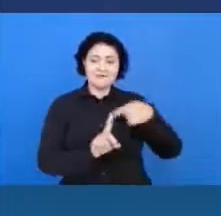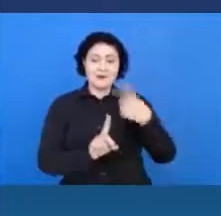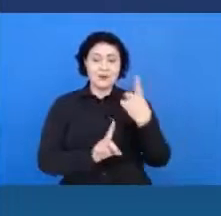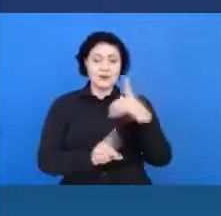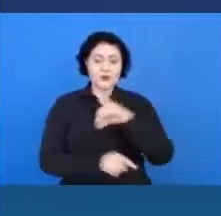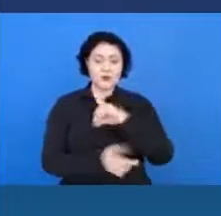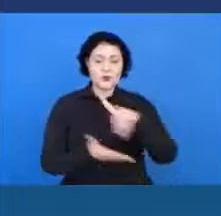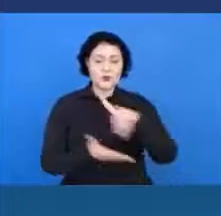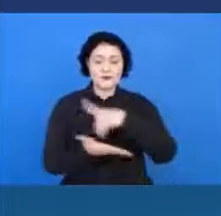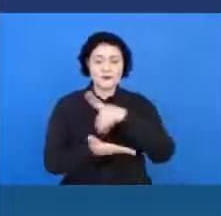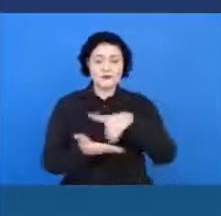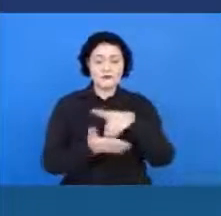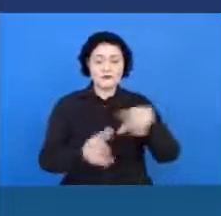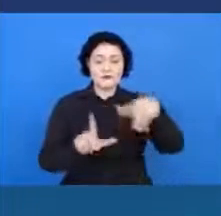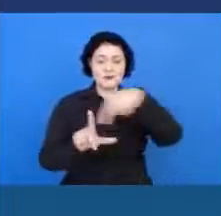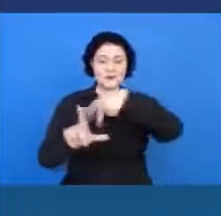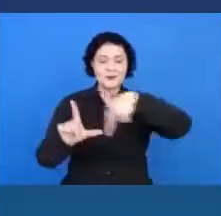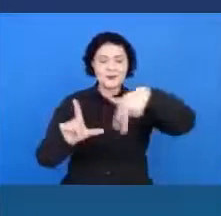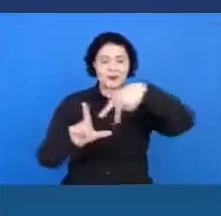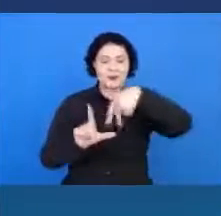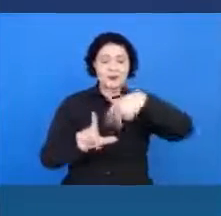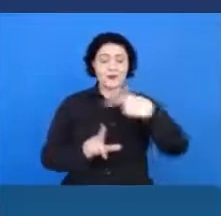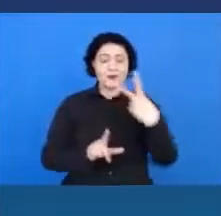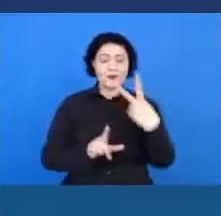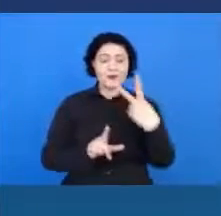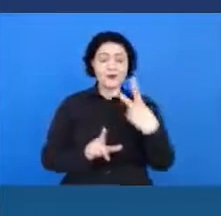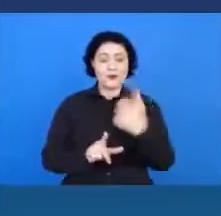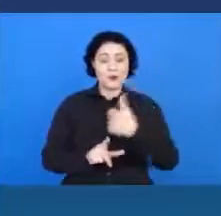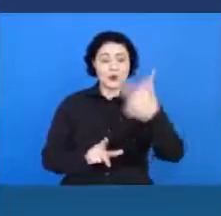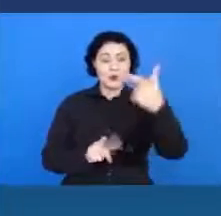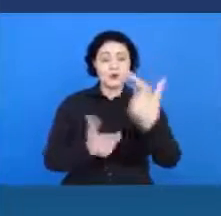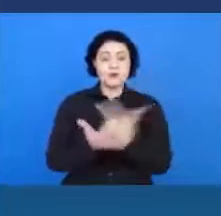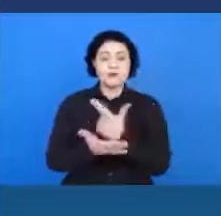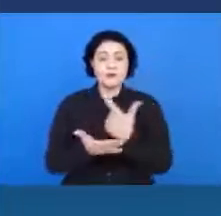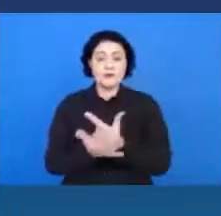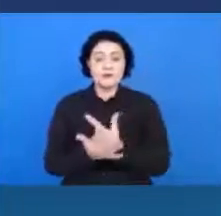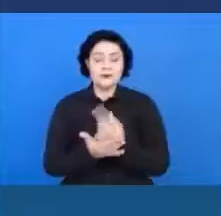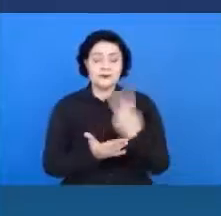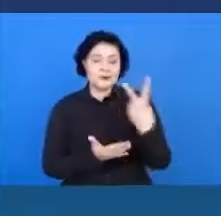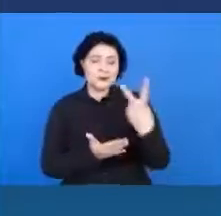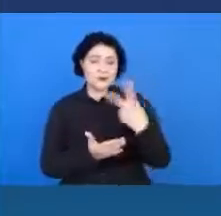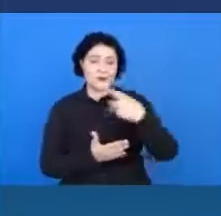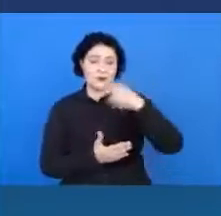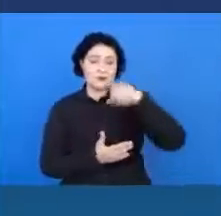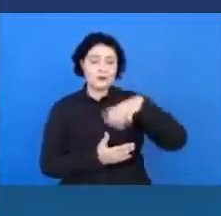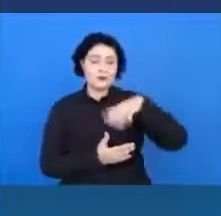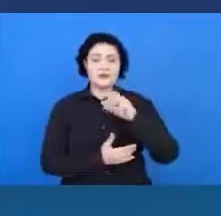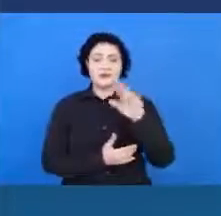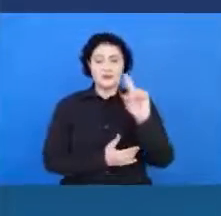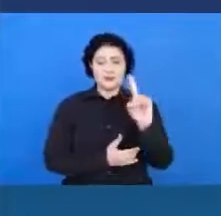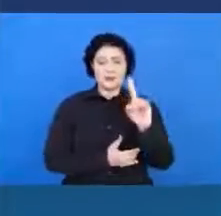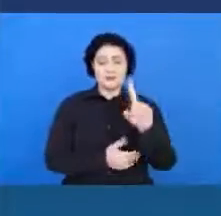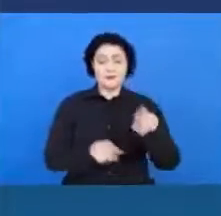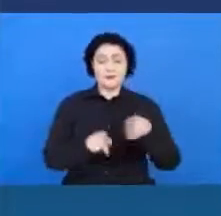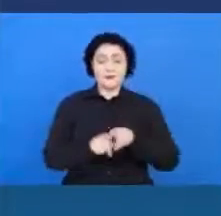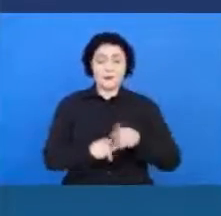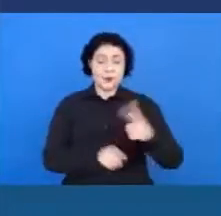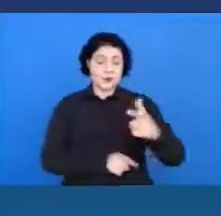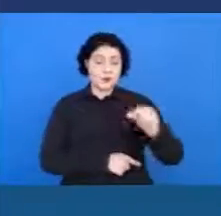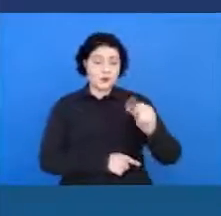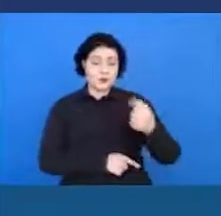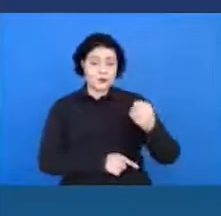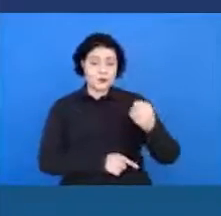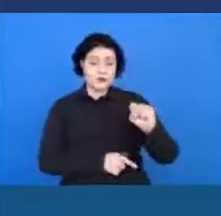animação 12 livros dois Bancários em 2018 e 2019